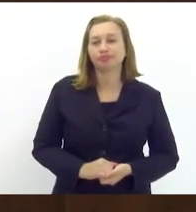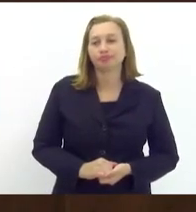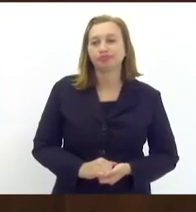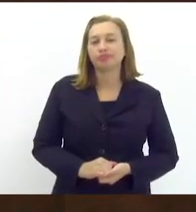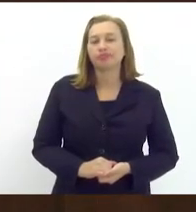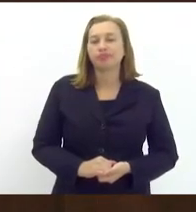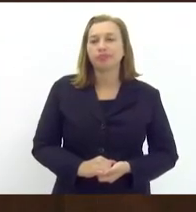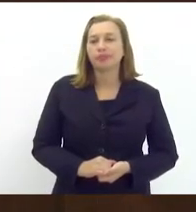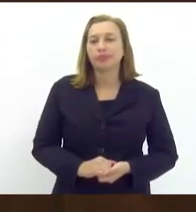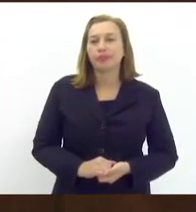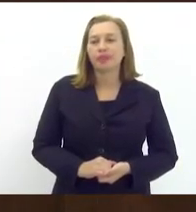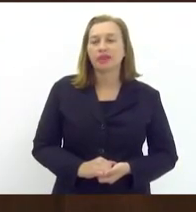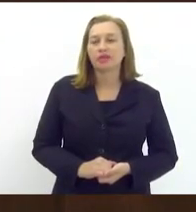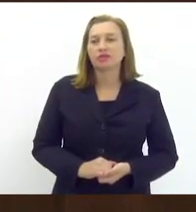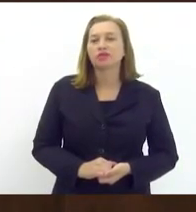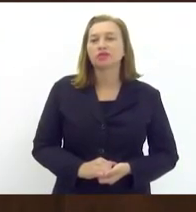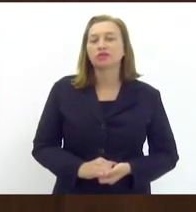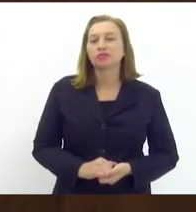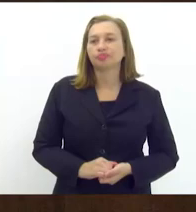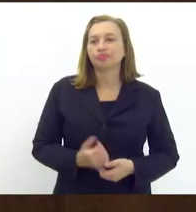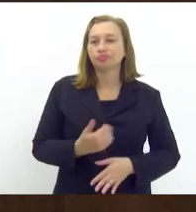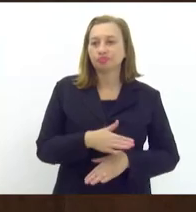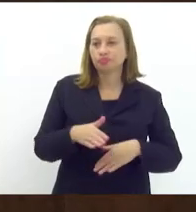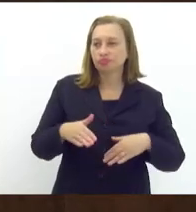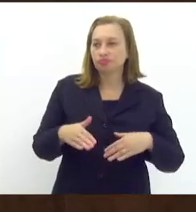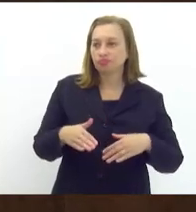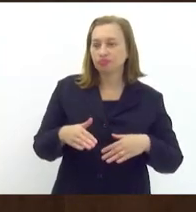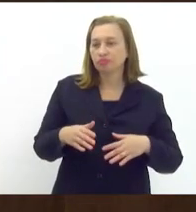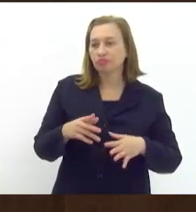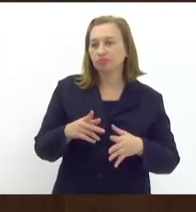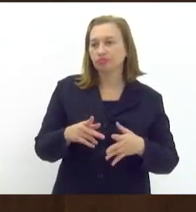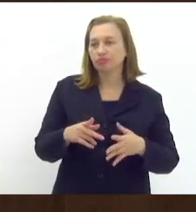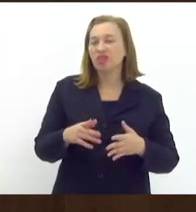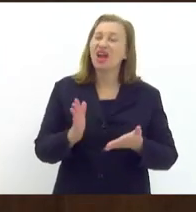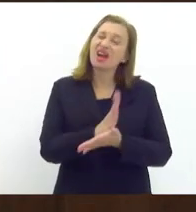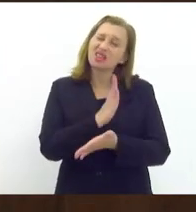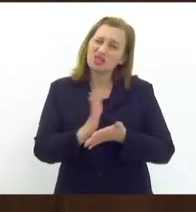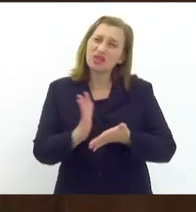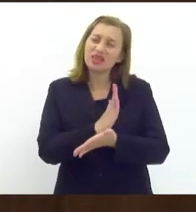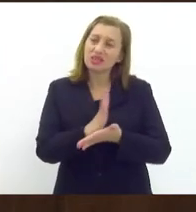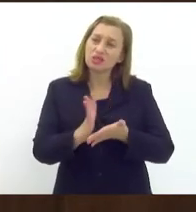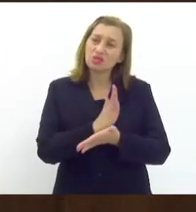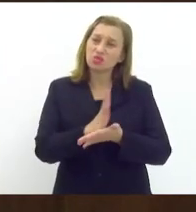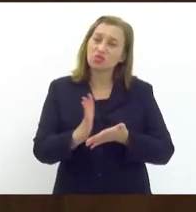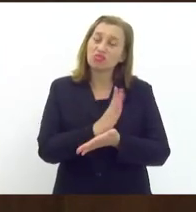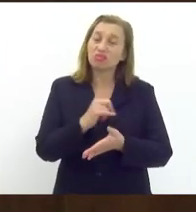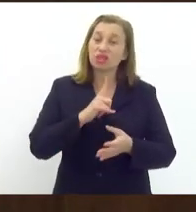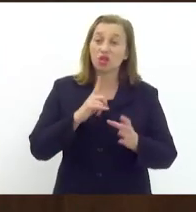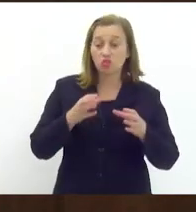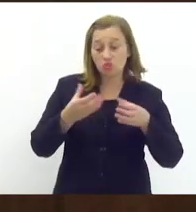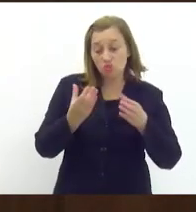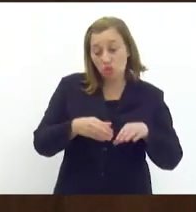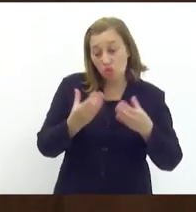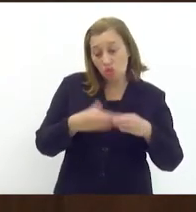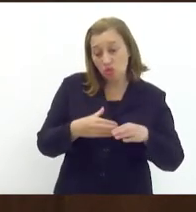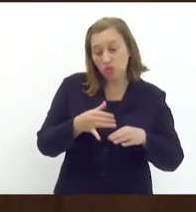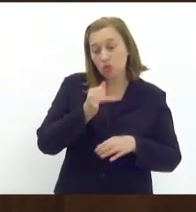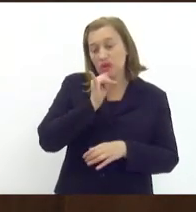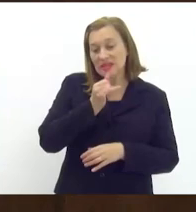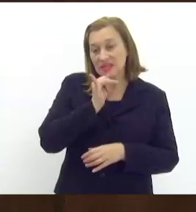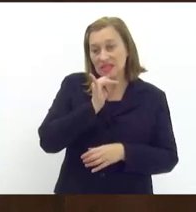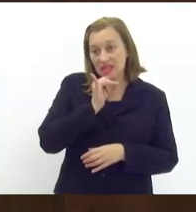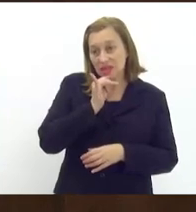residência da maioria dos concursados que muitas vezes tem um concurso por exemplo